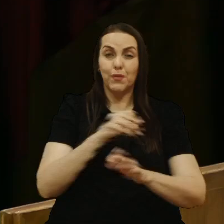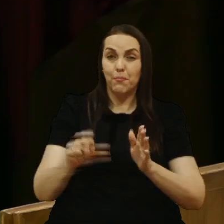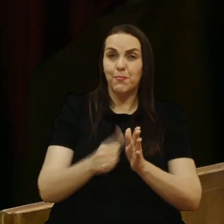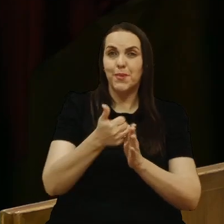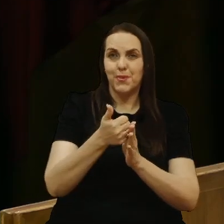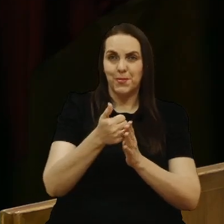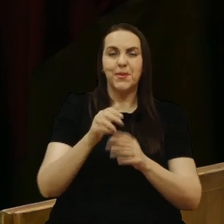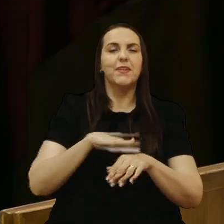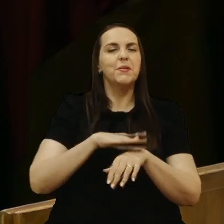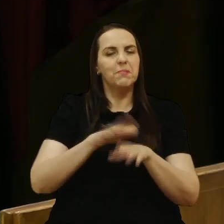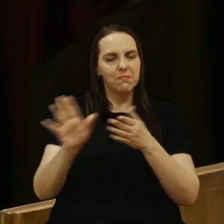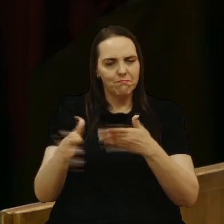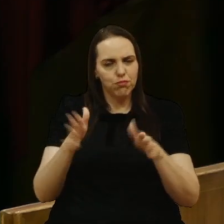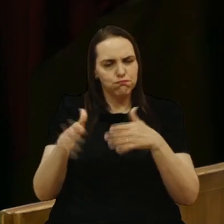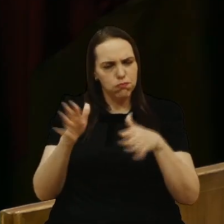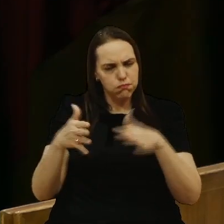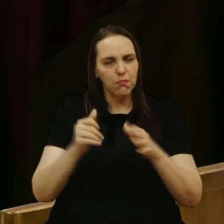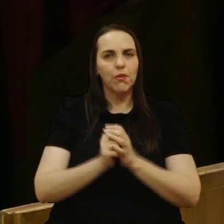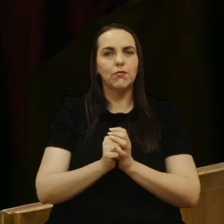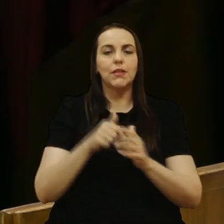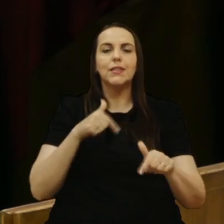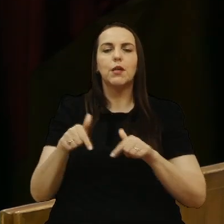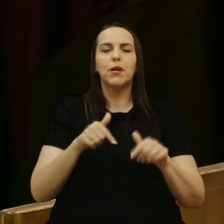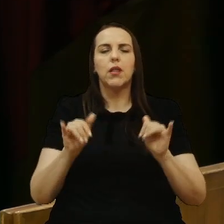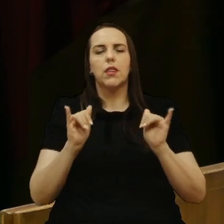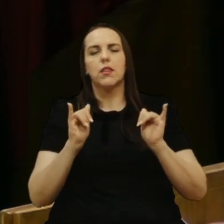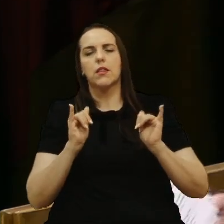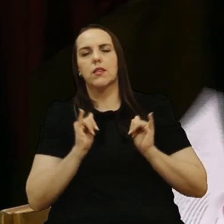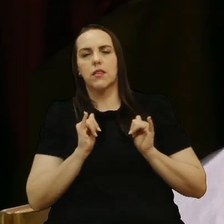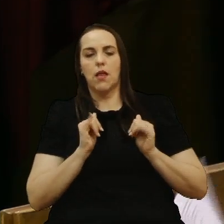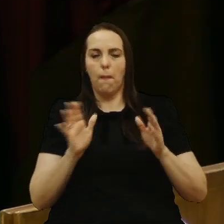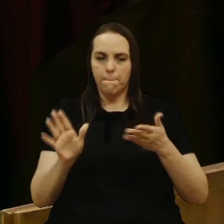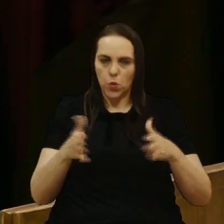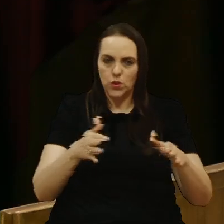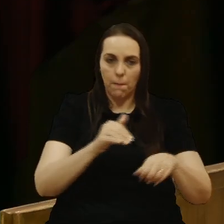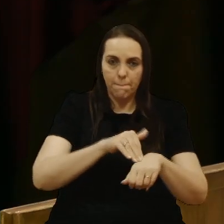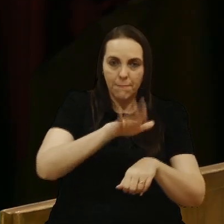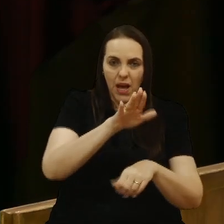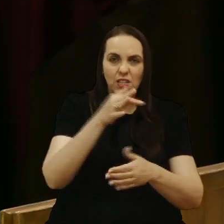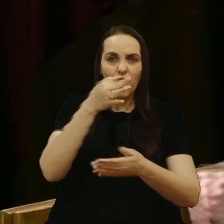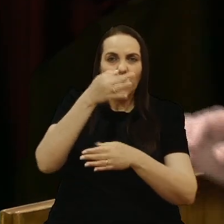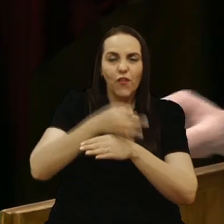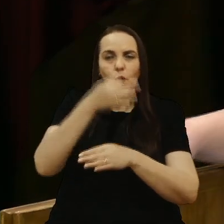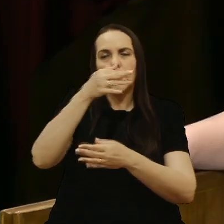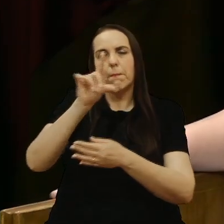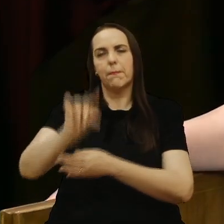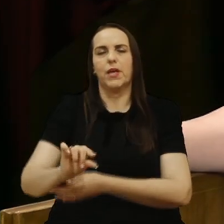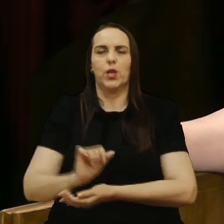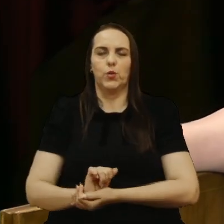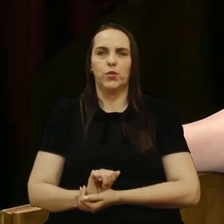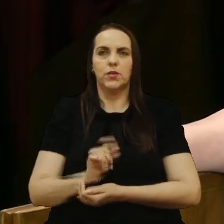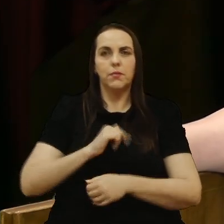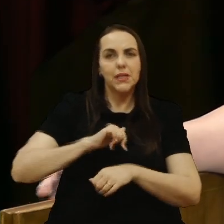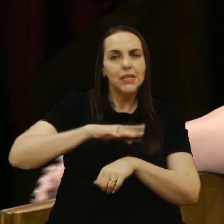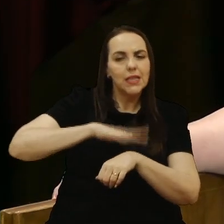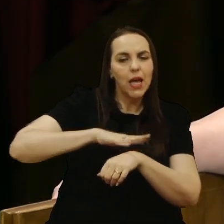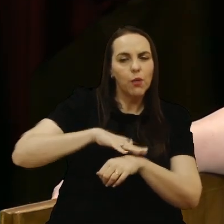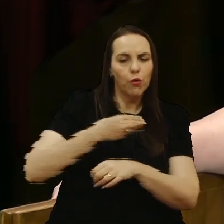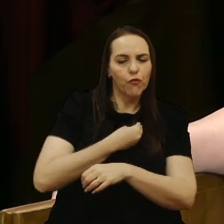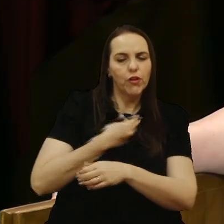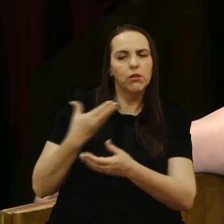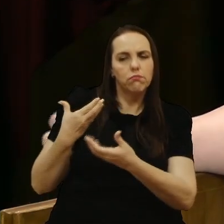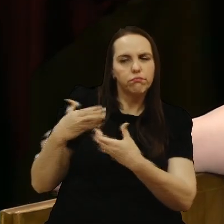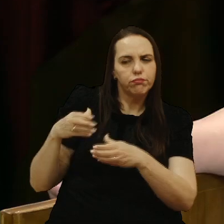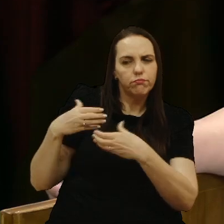produtividade. Trabalhadores descansados produzem mais e faltam menos no trabalho. Gera mais tempo de vida social e lazer